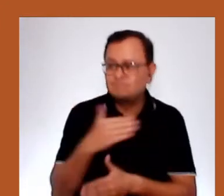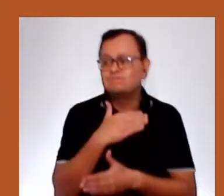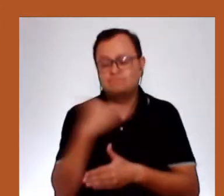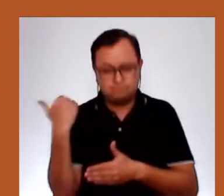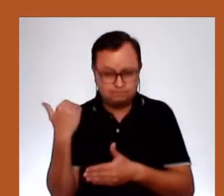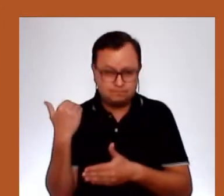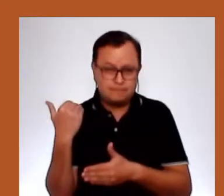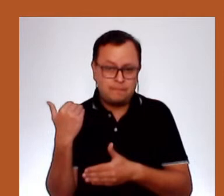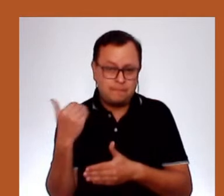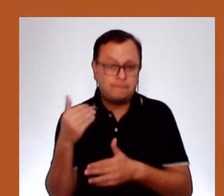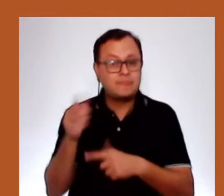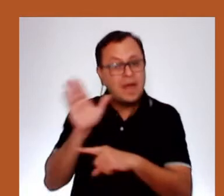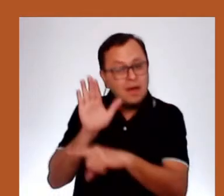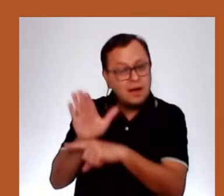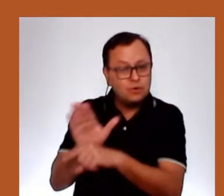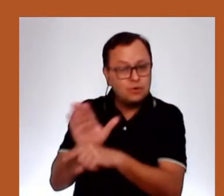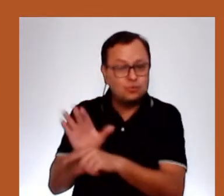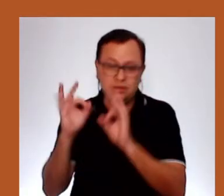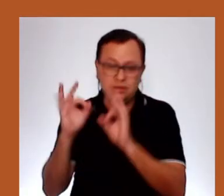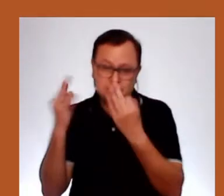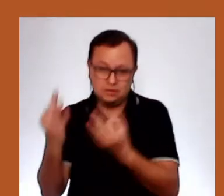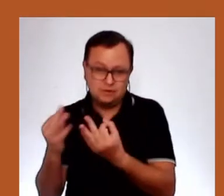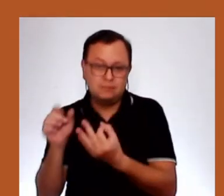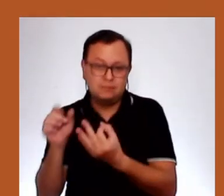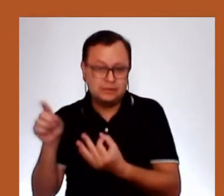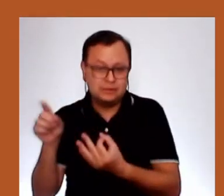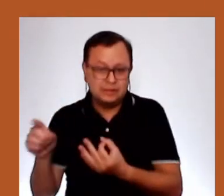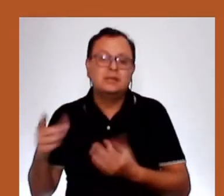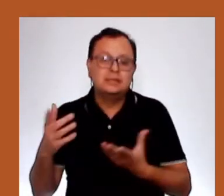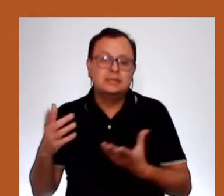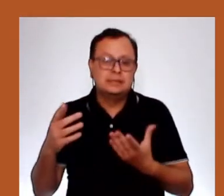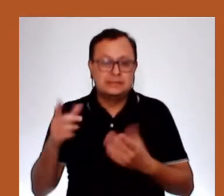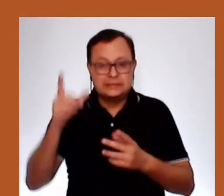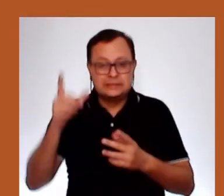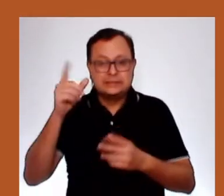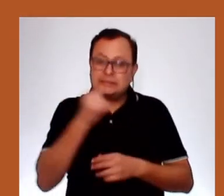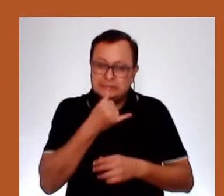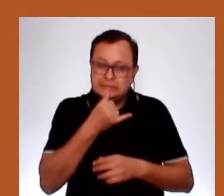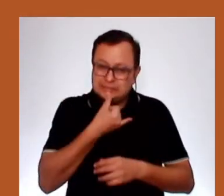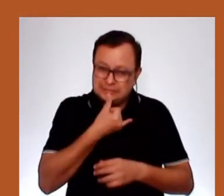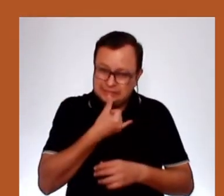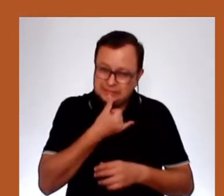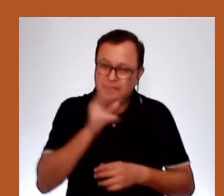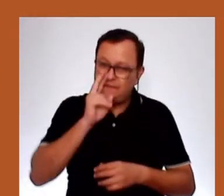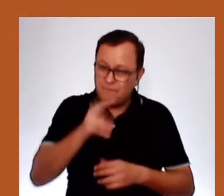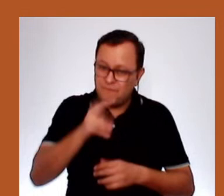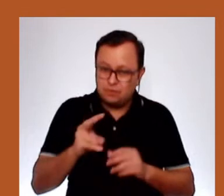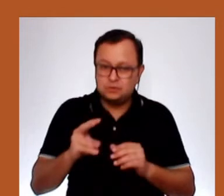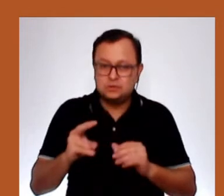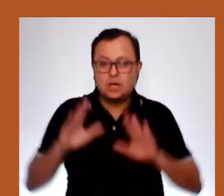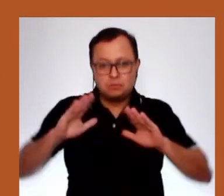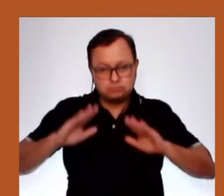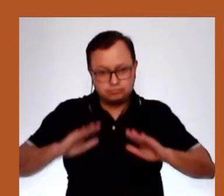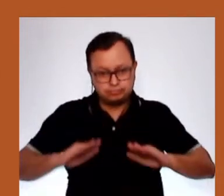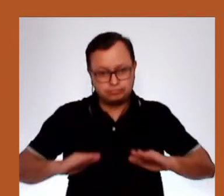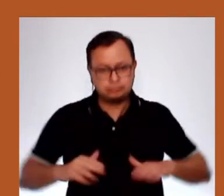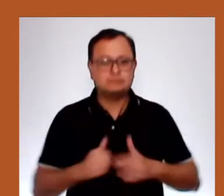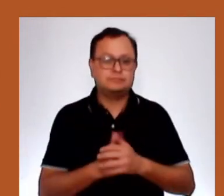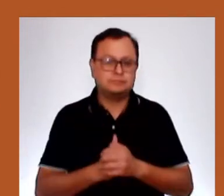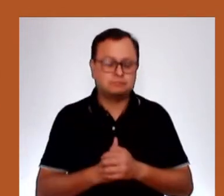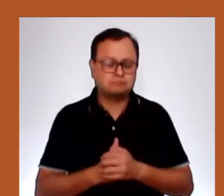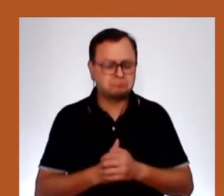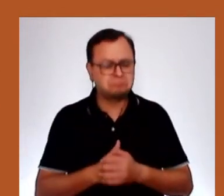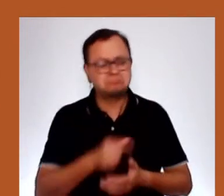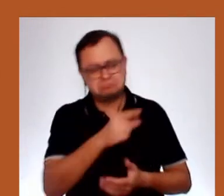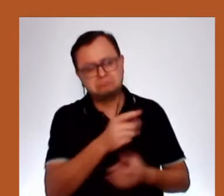uma prevenção de um luto complicado. Não, é perfeito. Isso, pegando